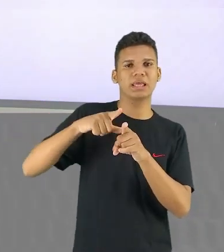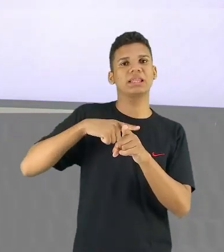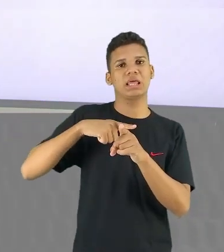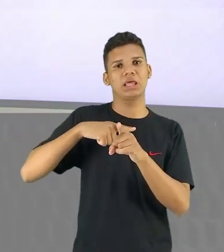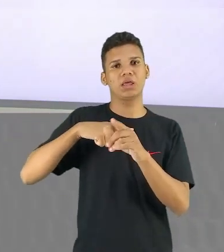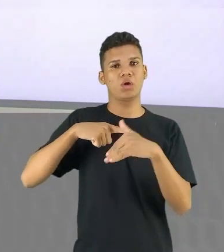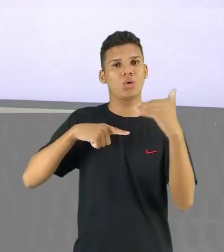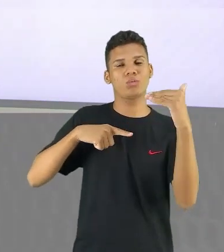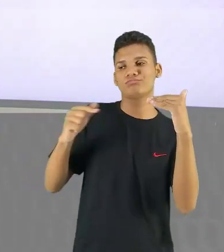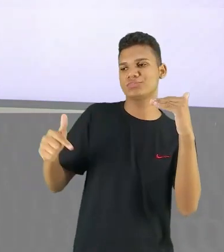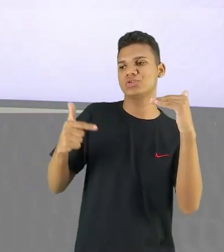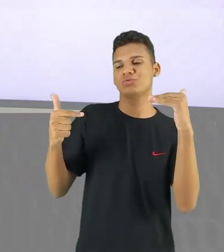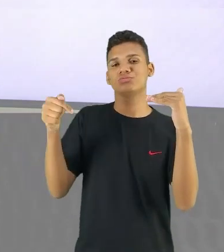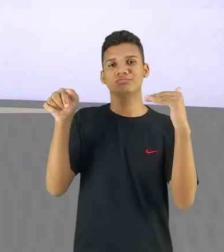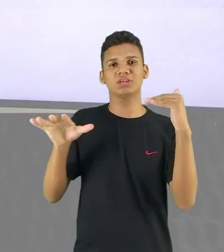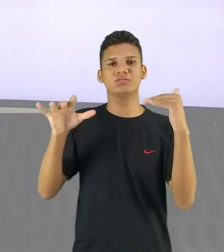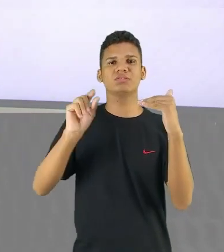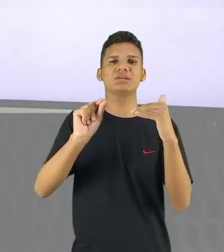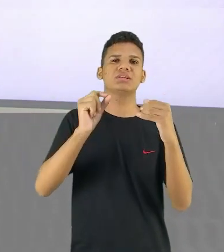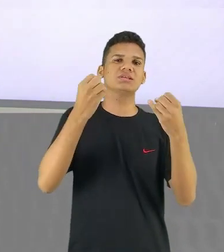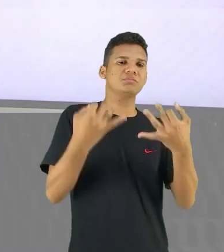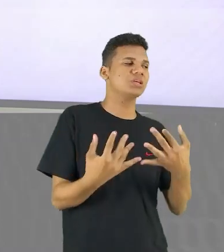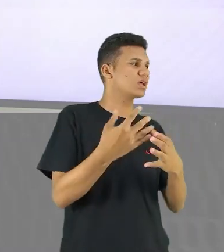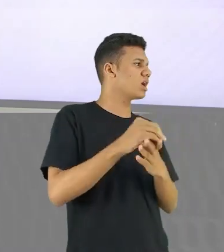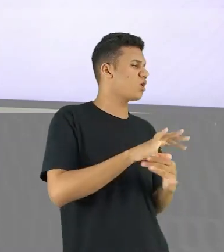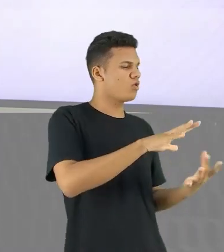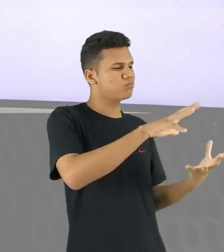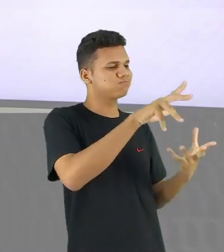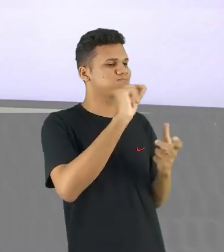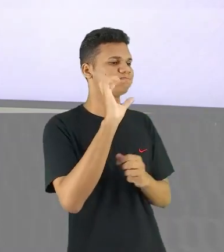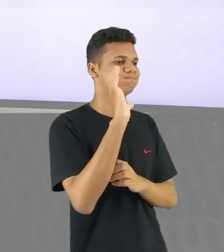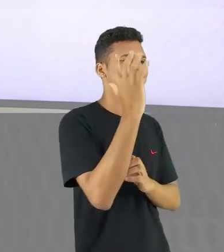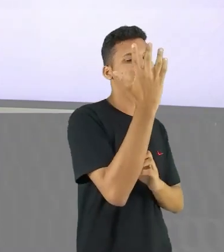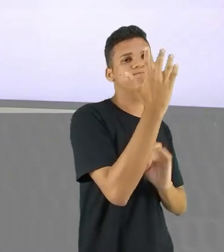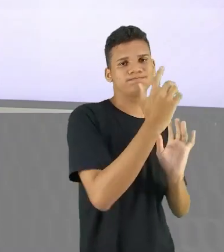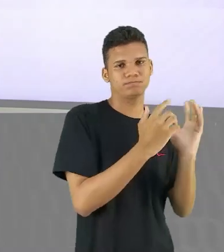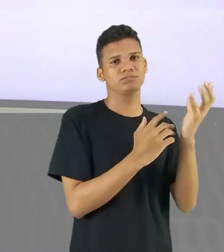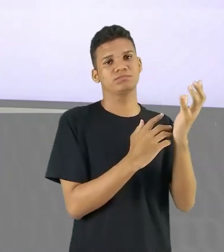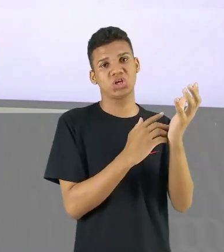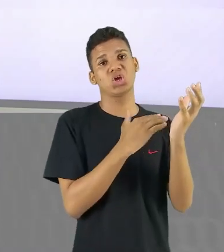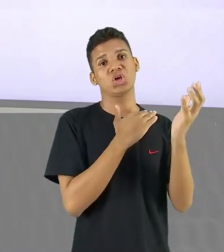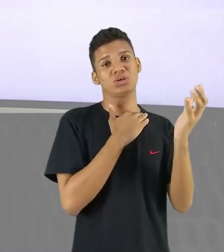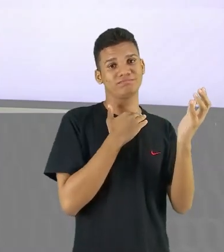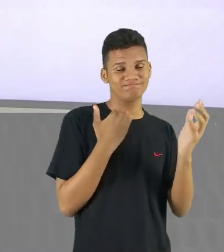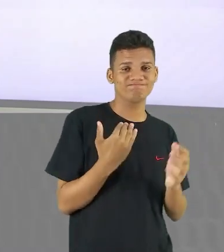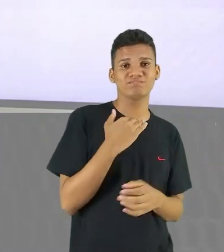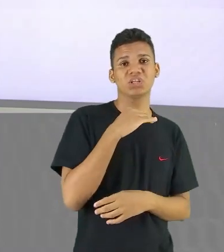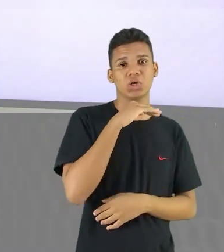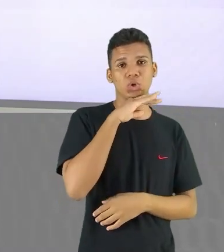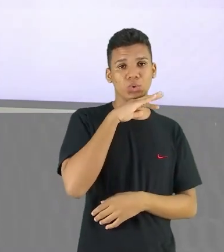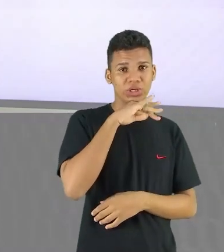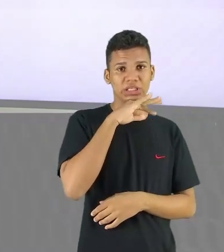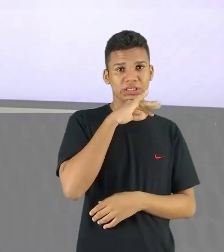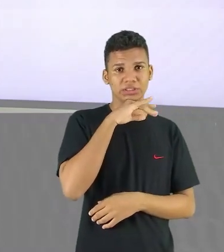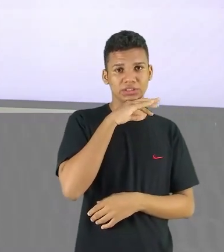dados sobre a poluição e como a moda contribui para esse aspecto.